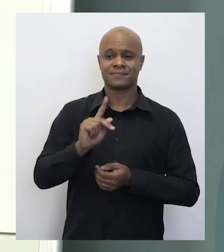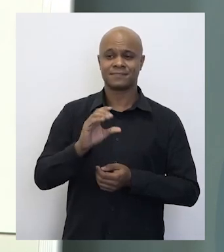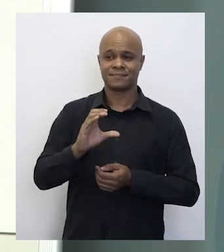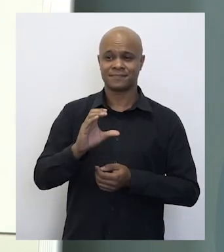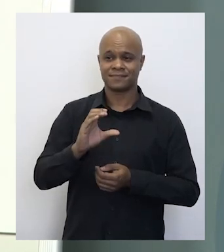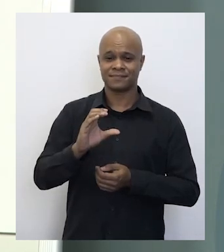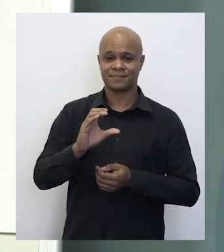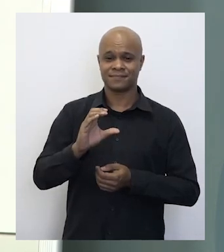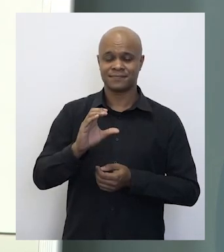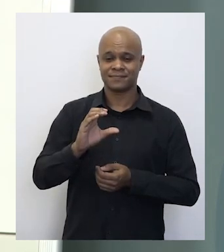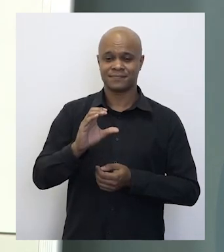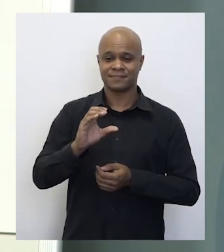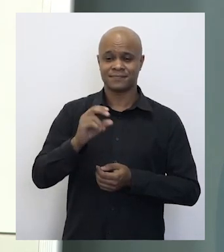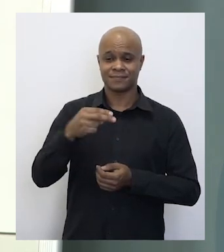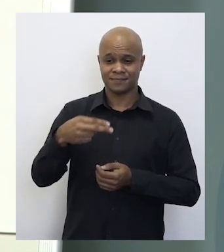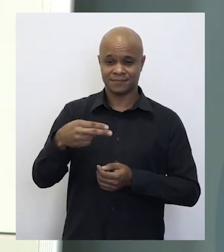ser